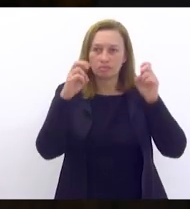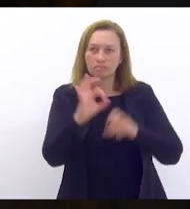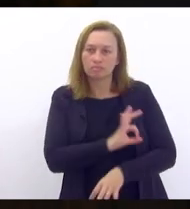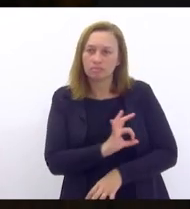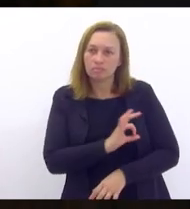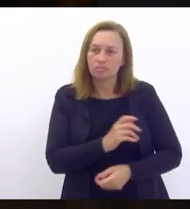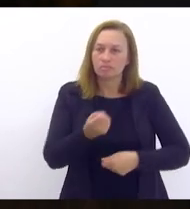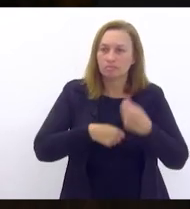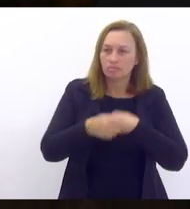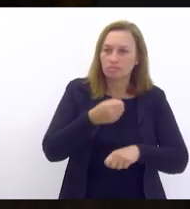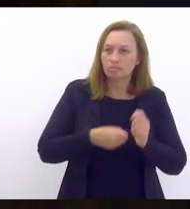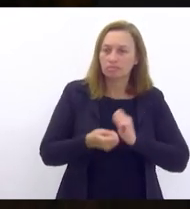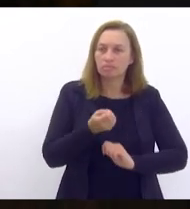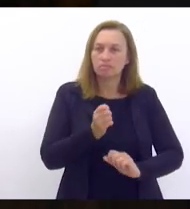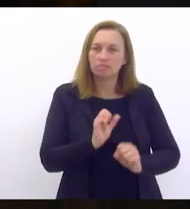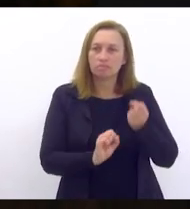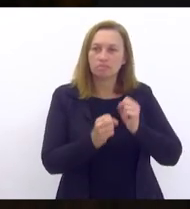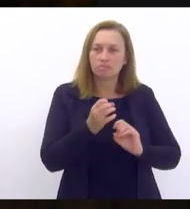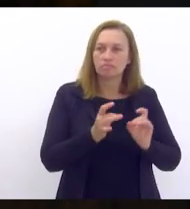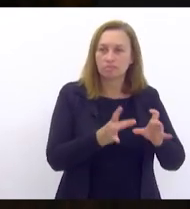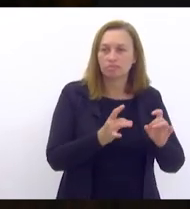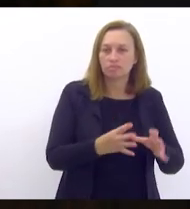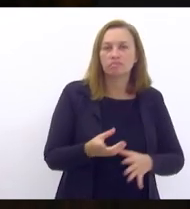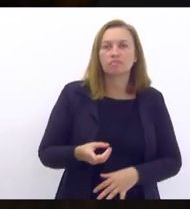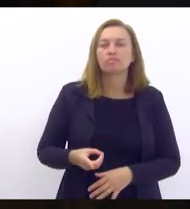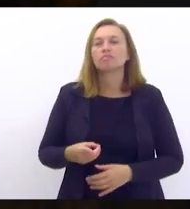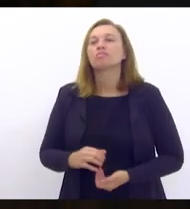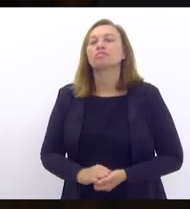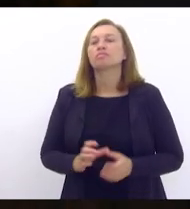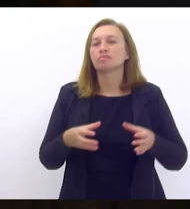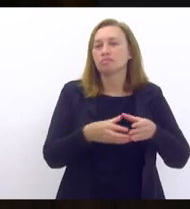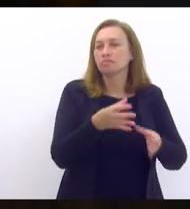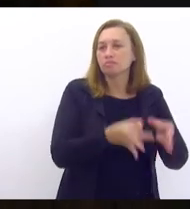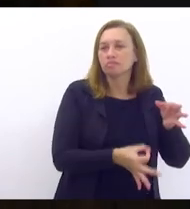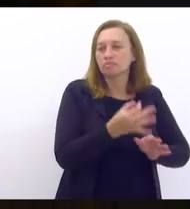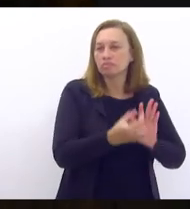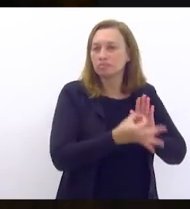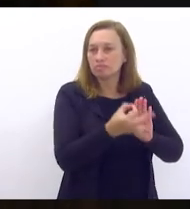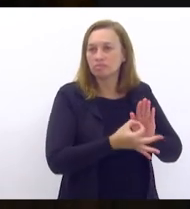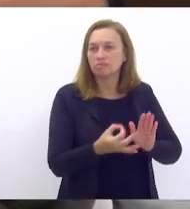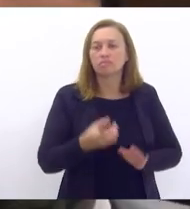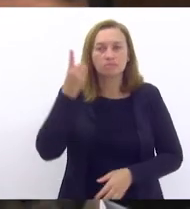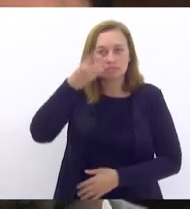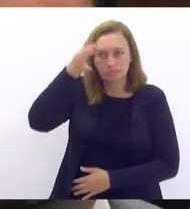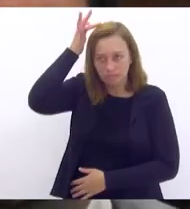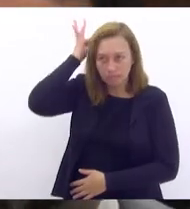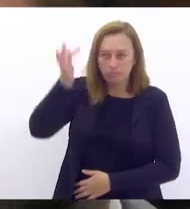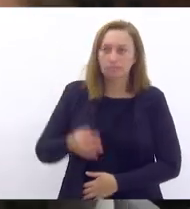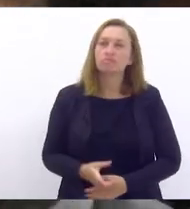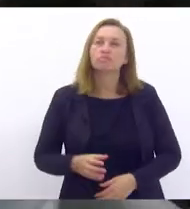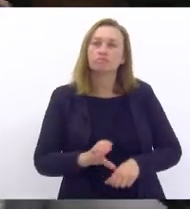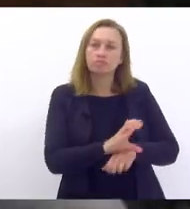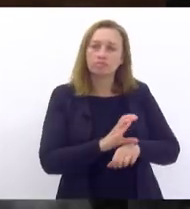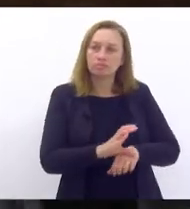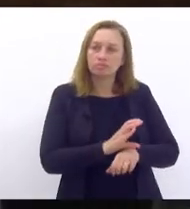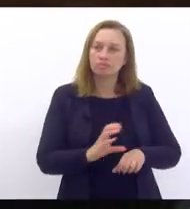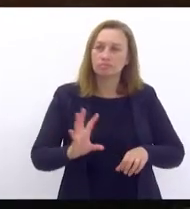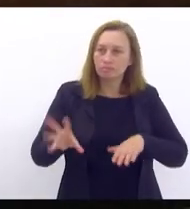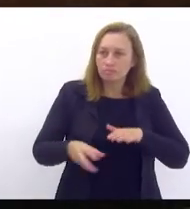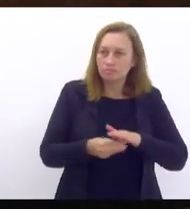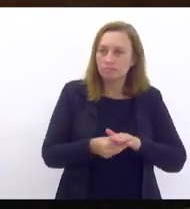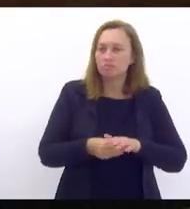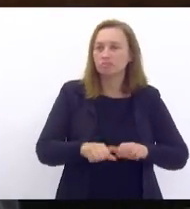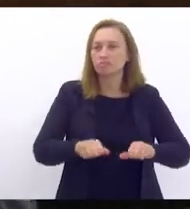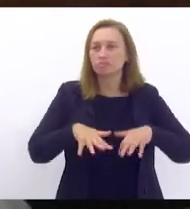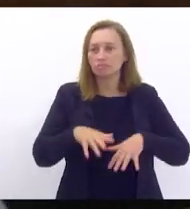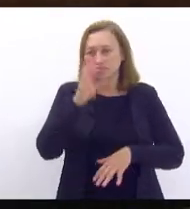de Economia e dos Comércios. Para emitir parecer pela Comissão de Constituição e Justiça, o deputado Fred Pacheco. Pela constitucionalidade com